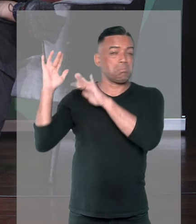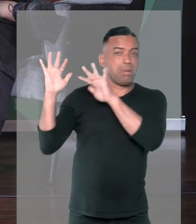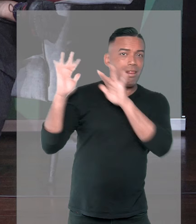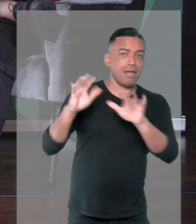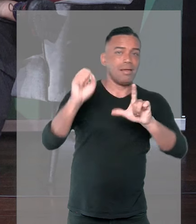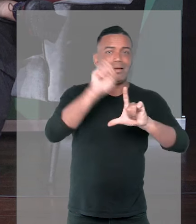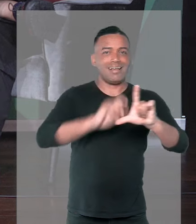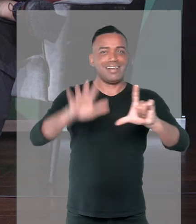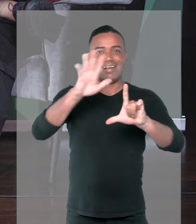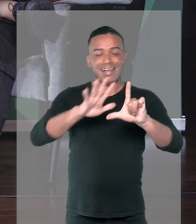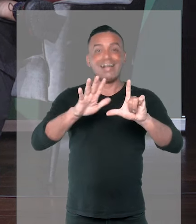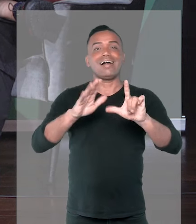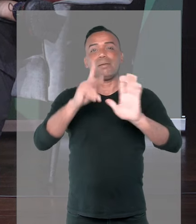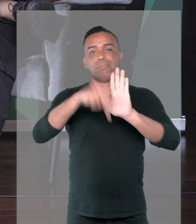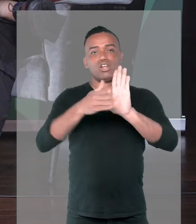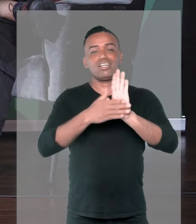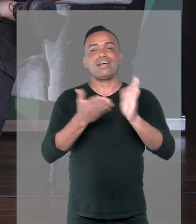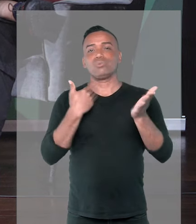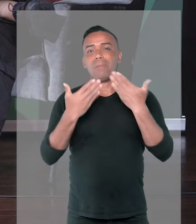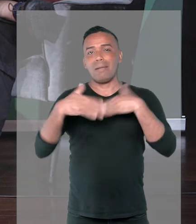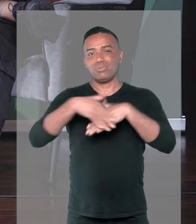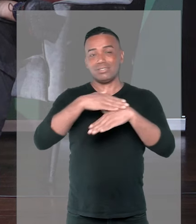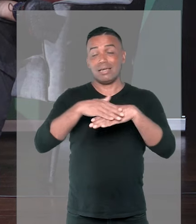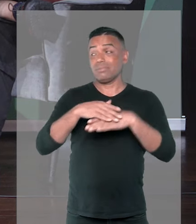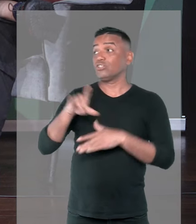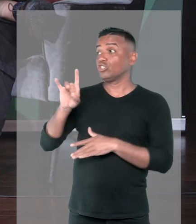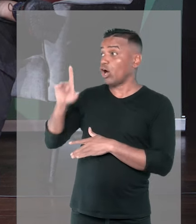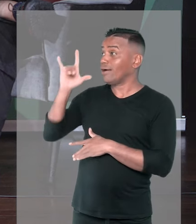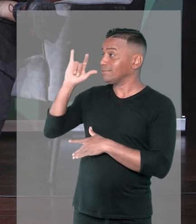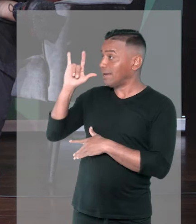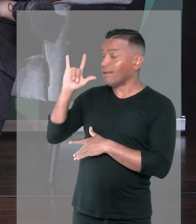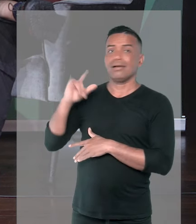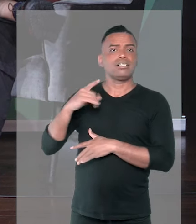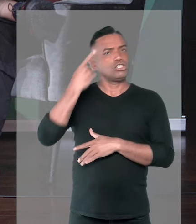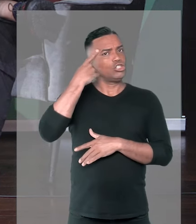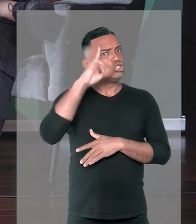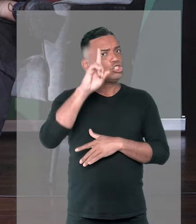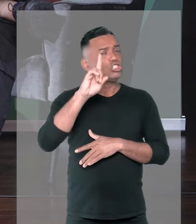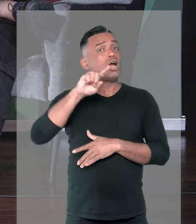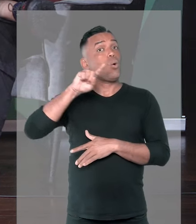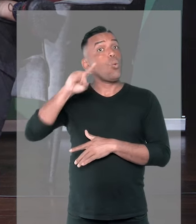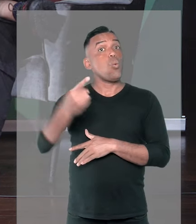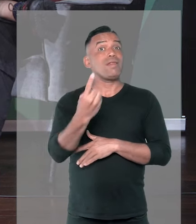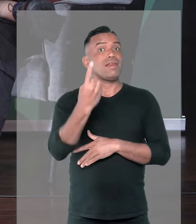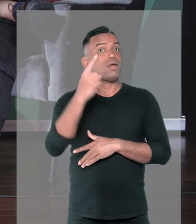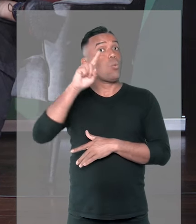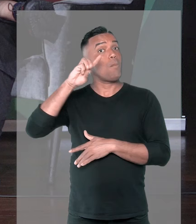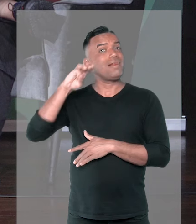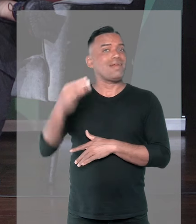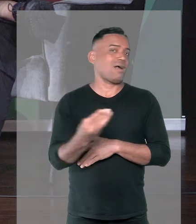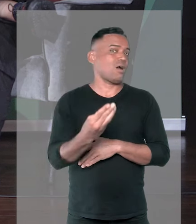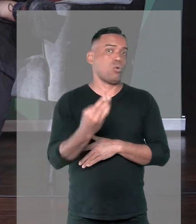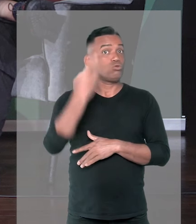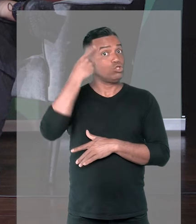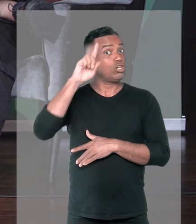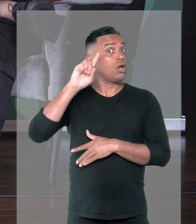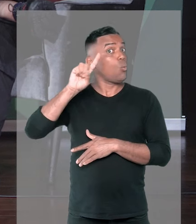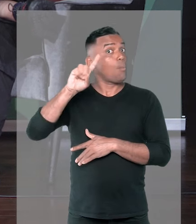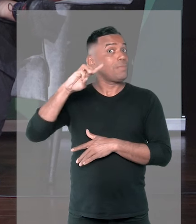plataforma do sempre um papo no Instagram Noal e que teve um dia teve 1 mil 600.000 impressões um dos dias